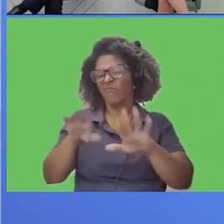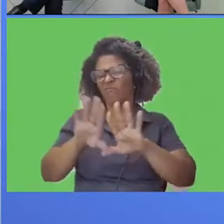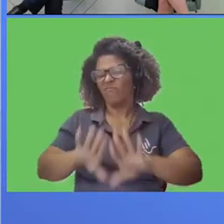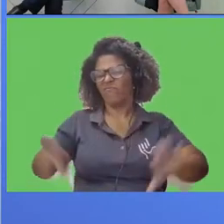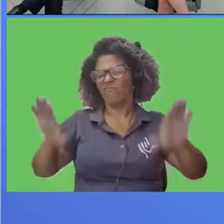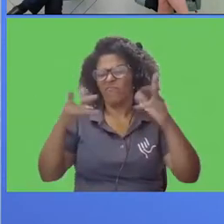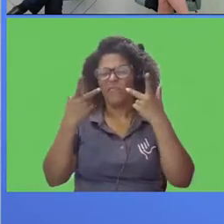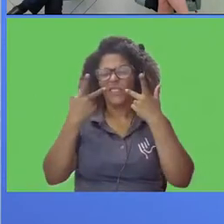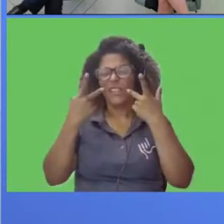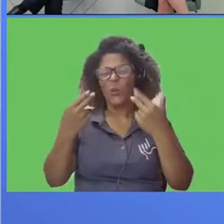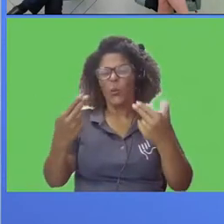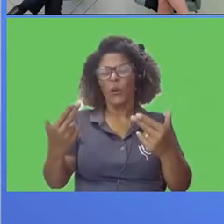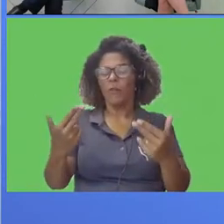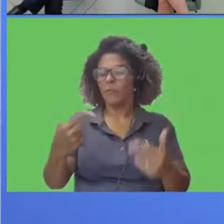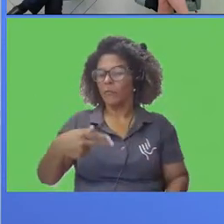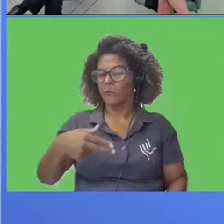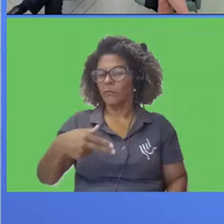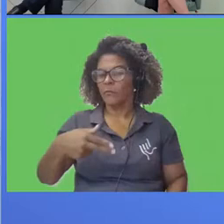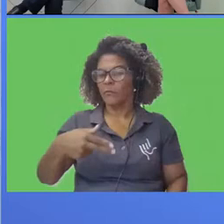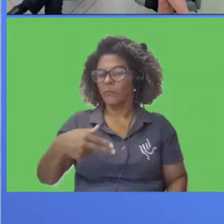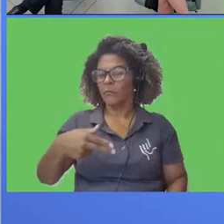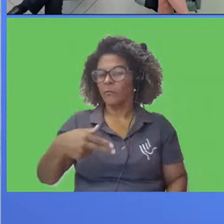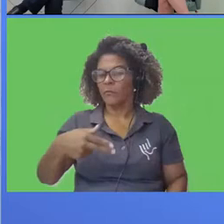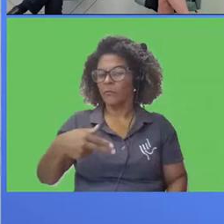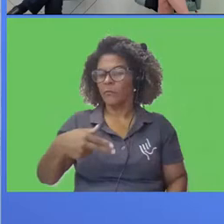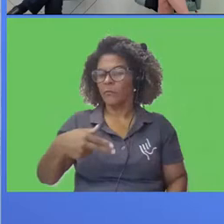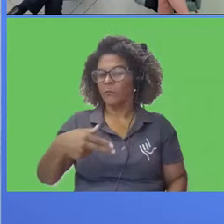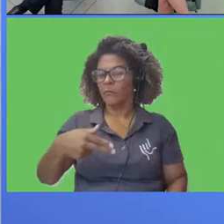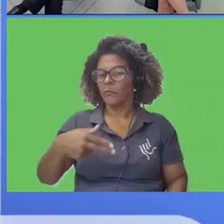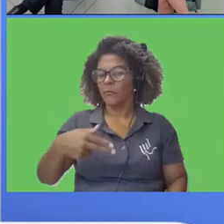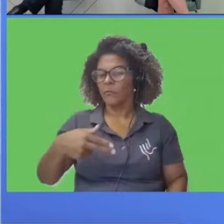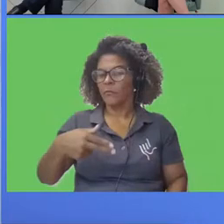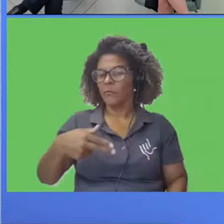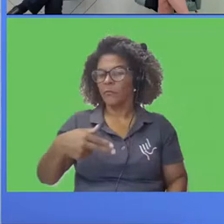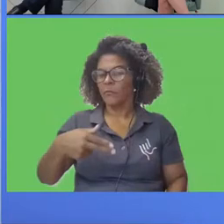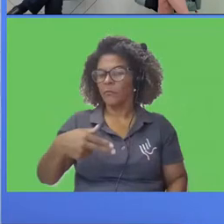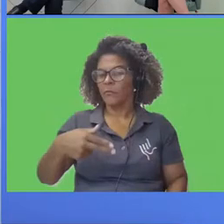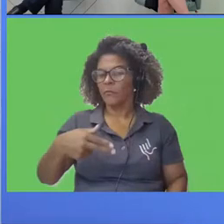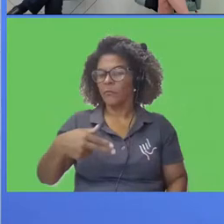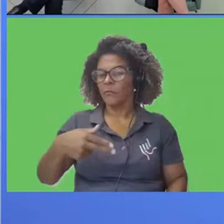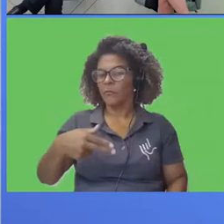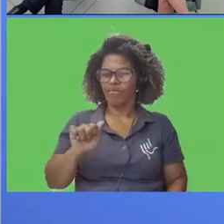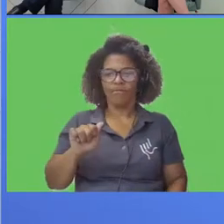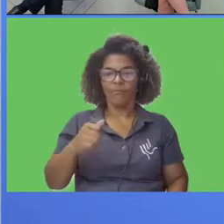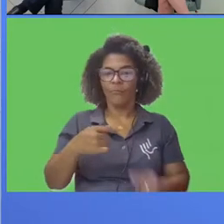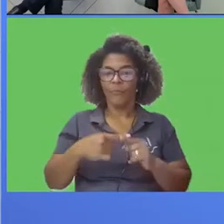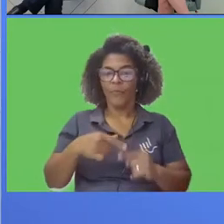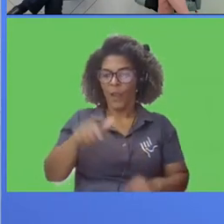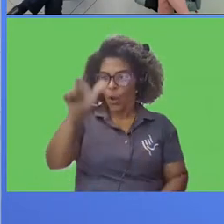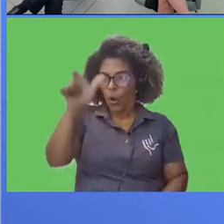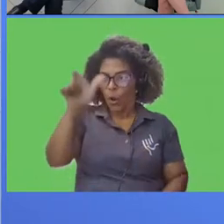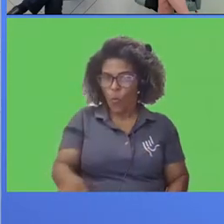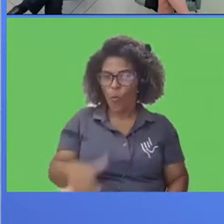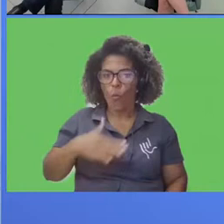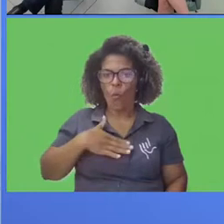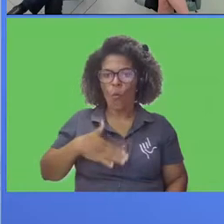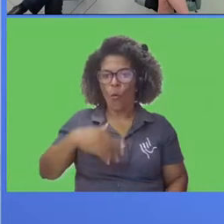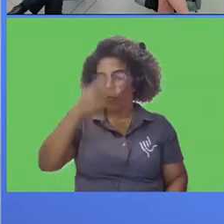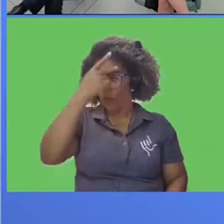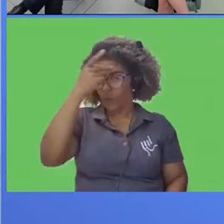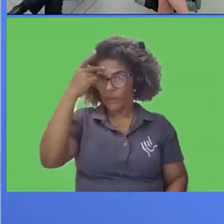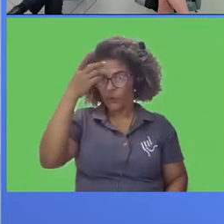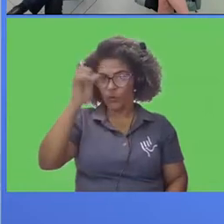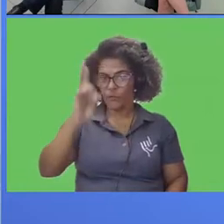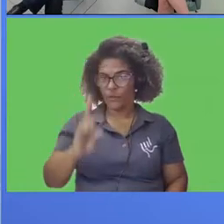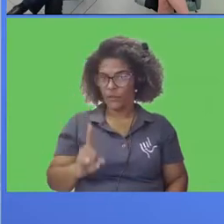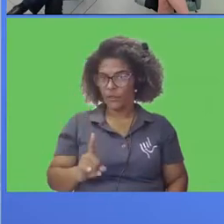ele tem a capacidade, às vezes, de naturalizar algumas desigualdades no próprio corpo da pessoa com deficiência. Então, é muito importante a